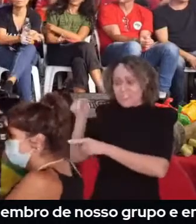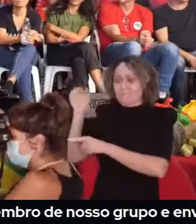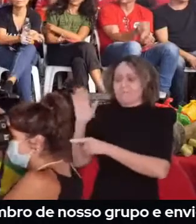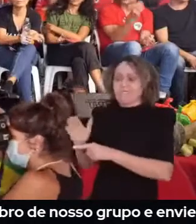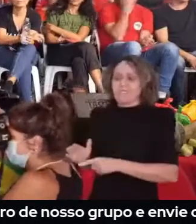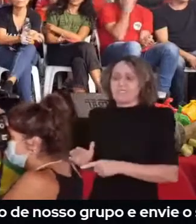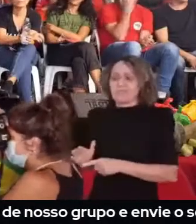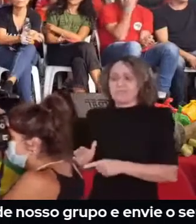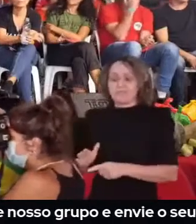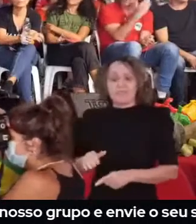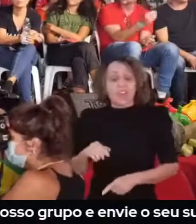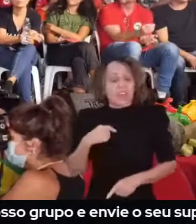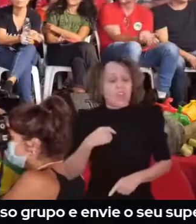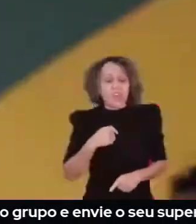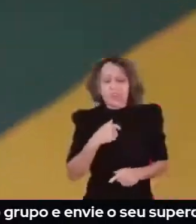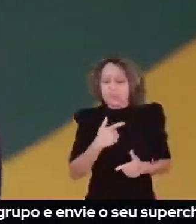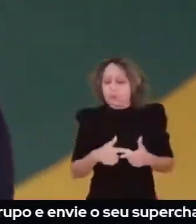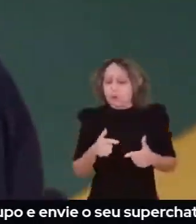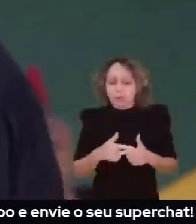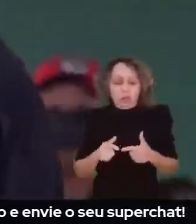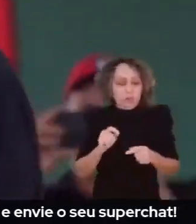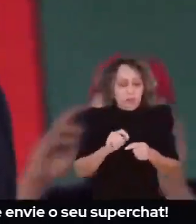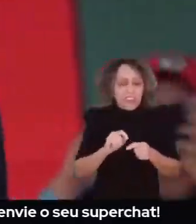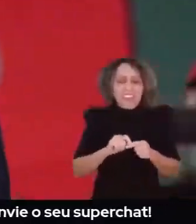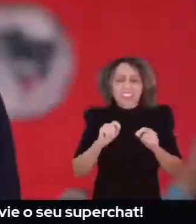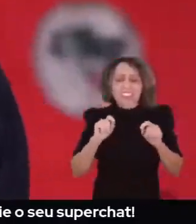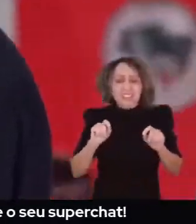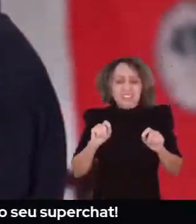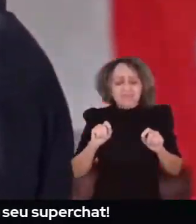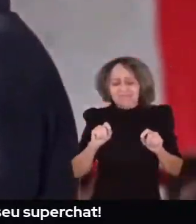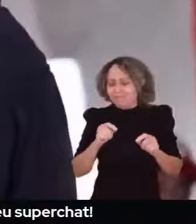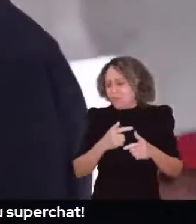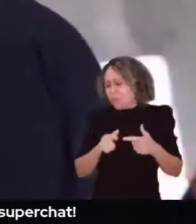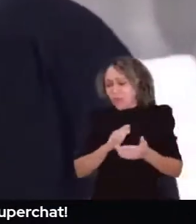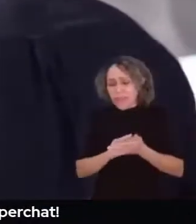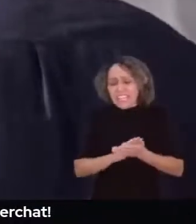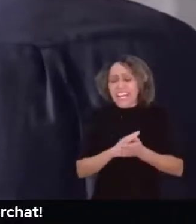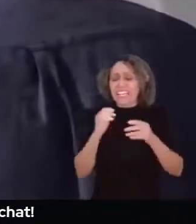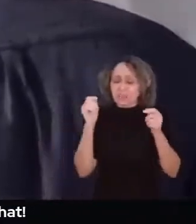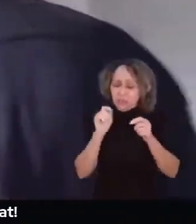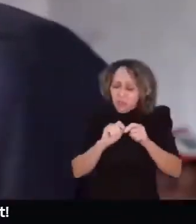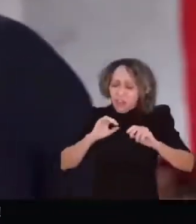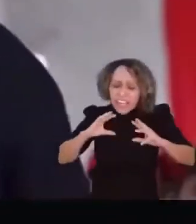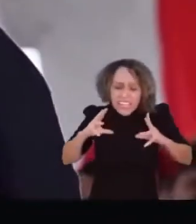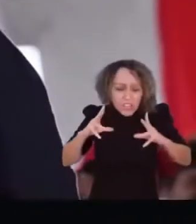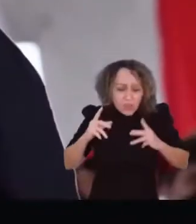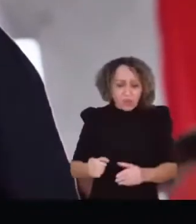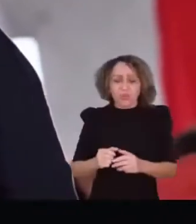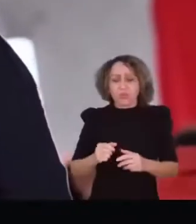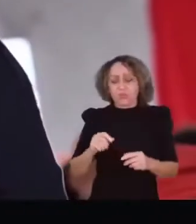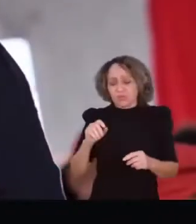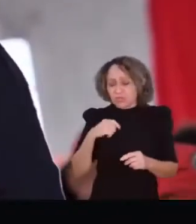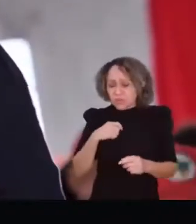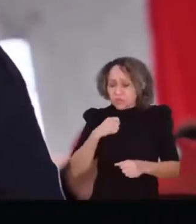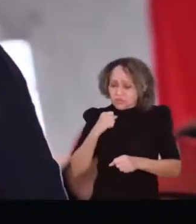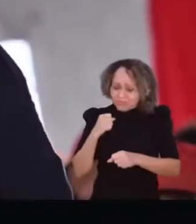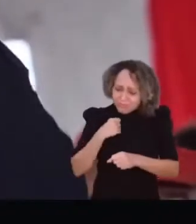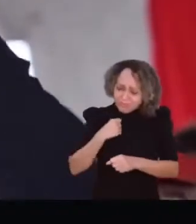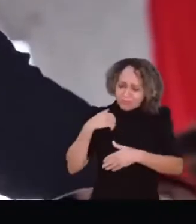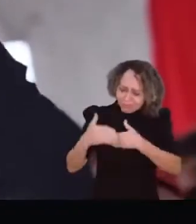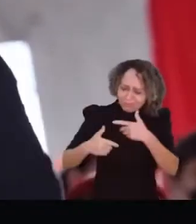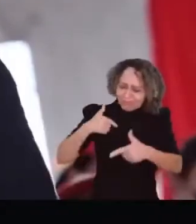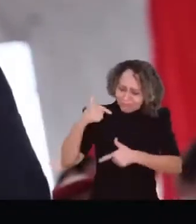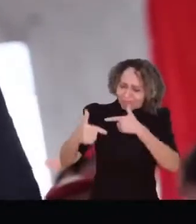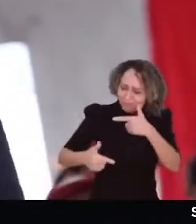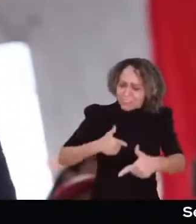fazer para que a gente possa mudar. Agora, durante as eleições, eu vou pedir voto para deputado. Eu